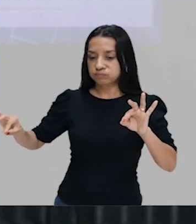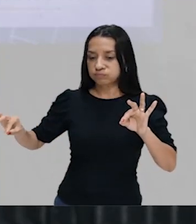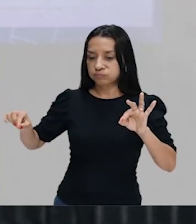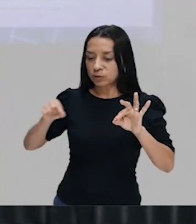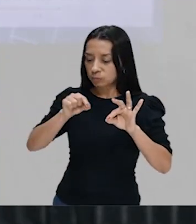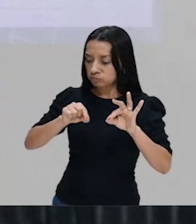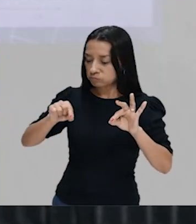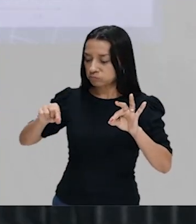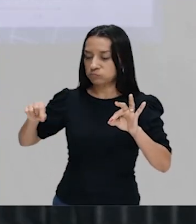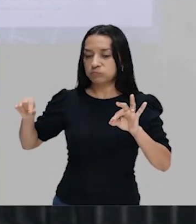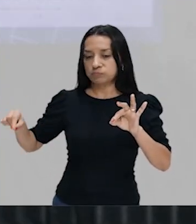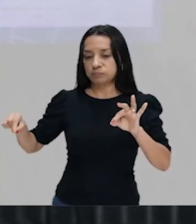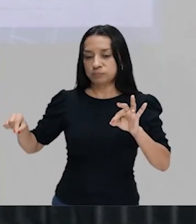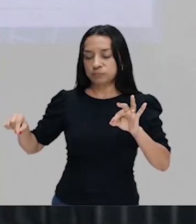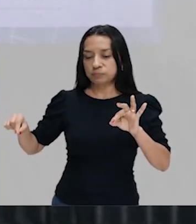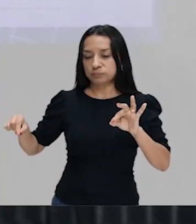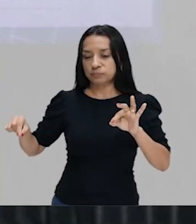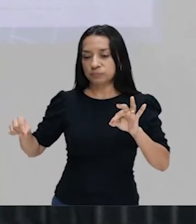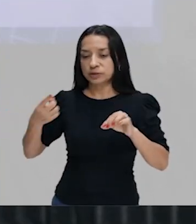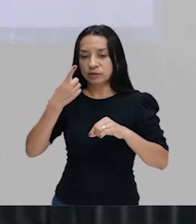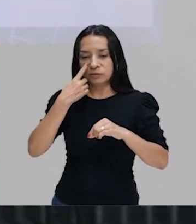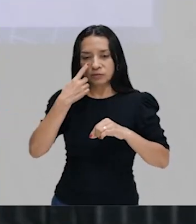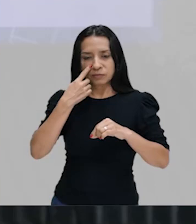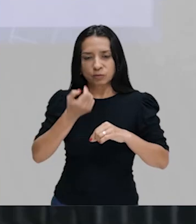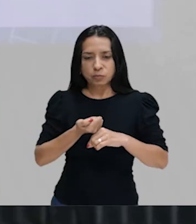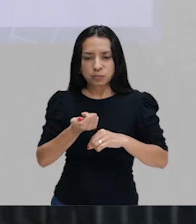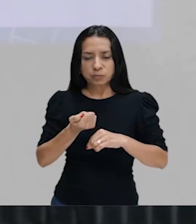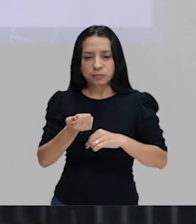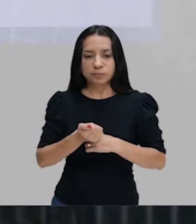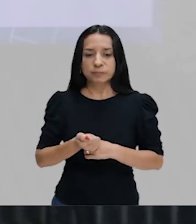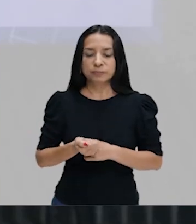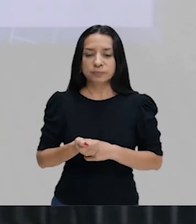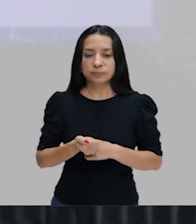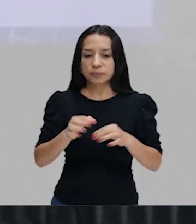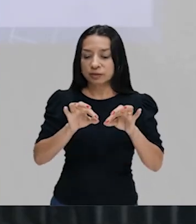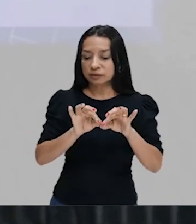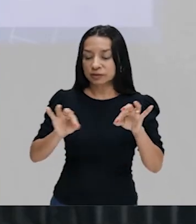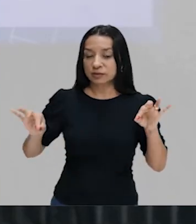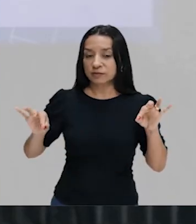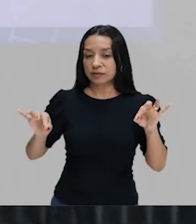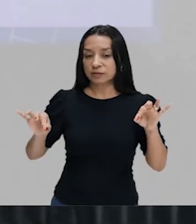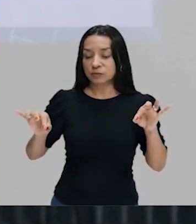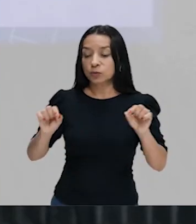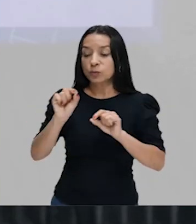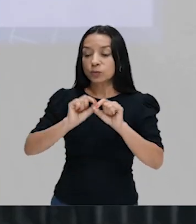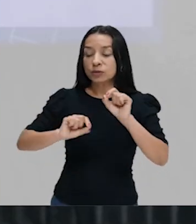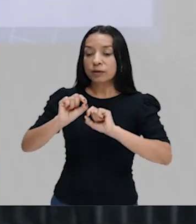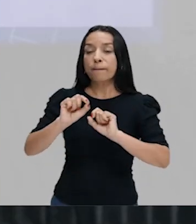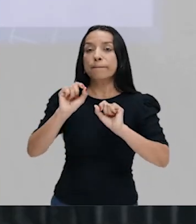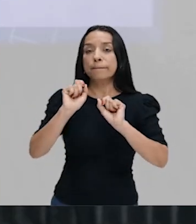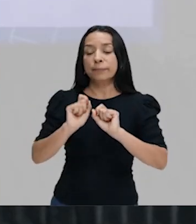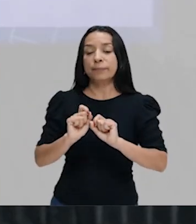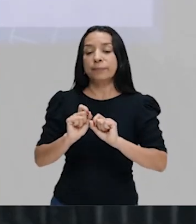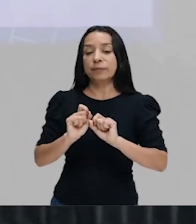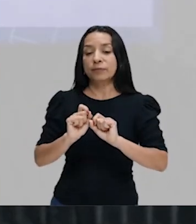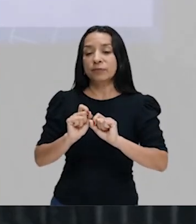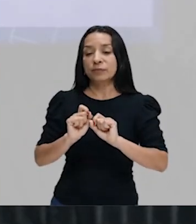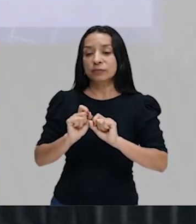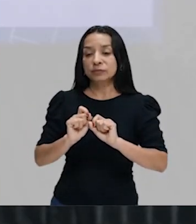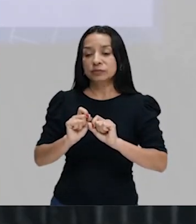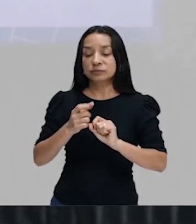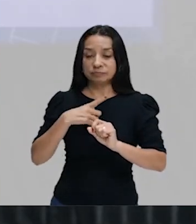reta numérica, tá? Vamos analisar um pouquinho melhor esse intervalo? Ó, ele está aqui posto. O que a gente pode já tirar